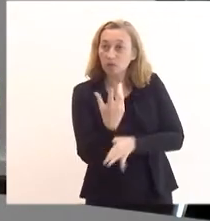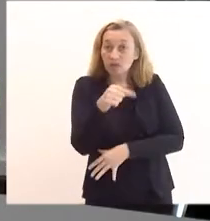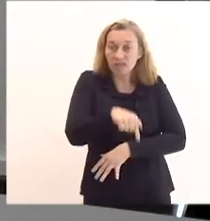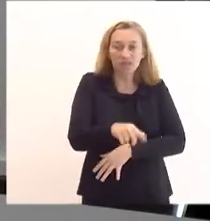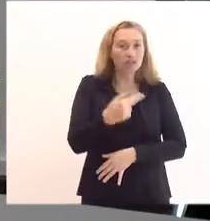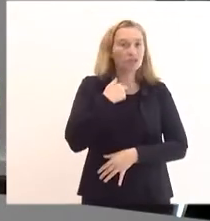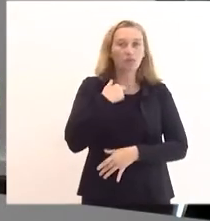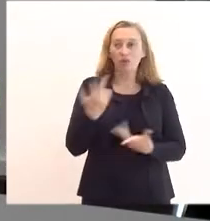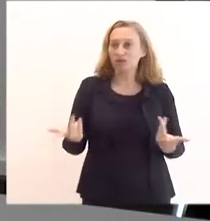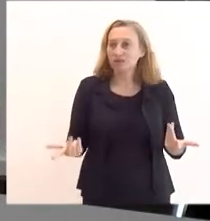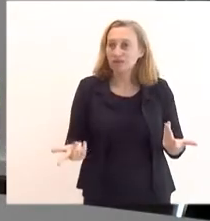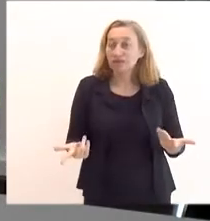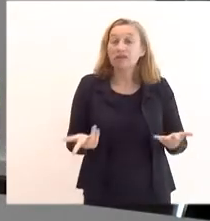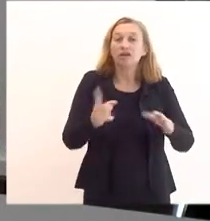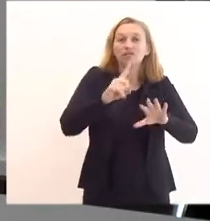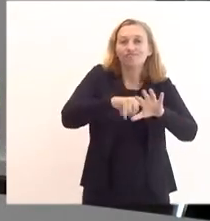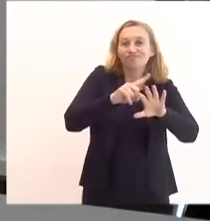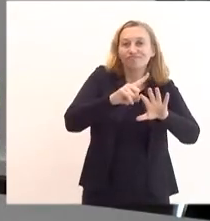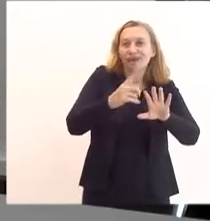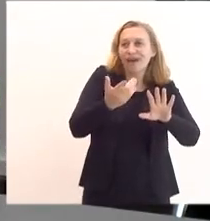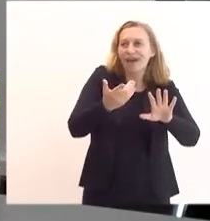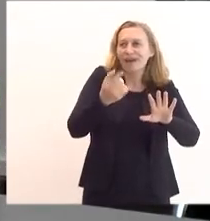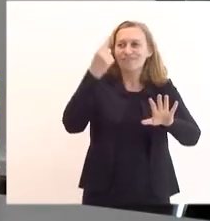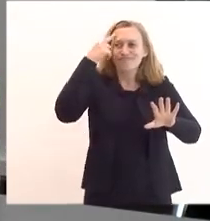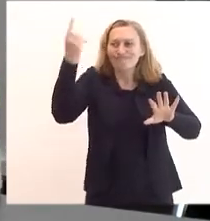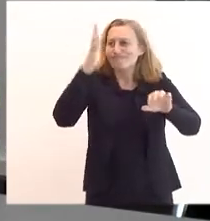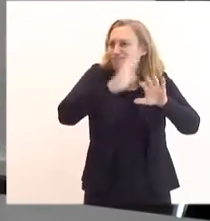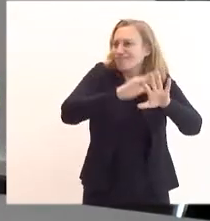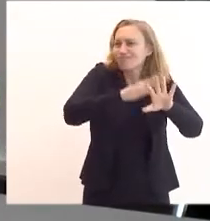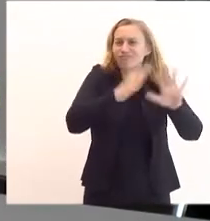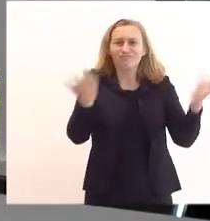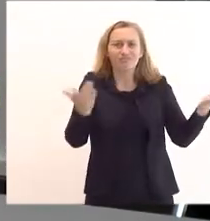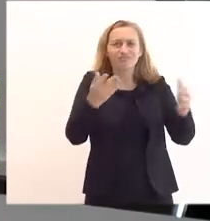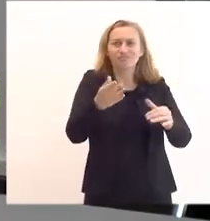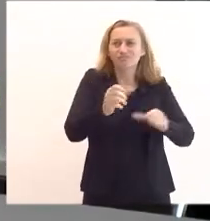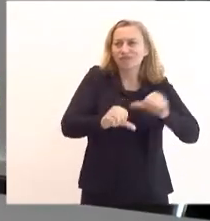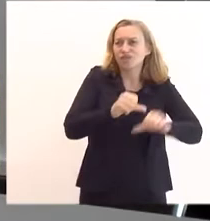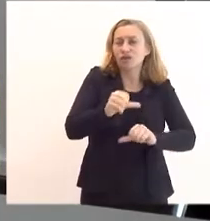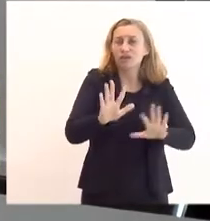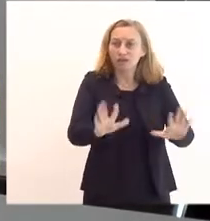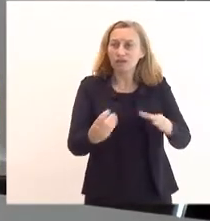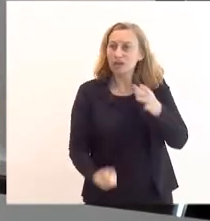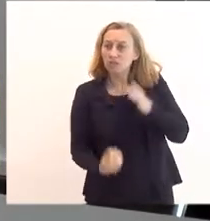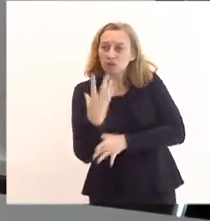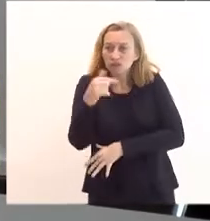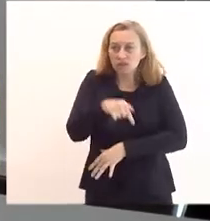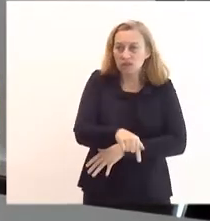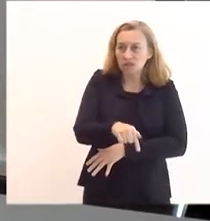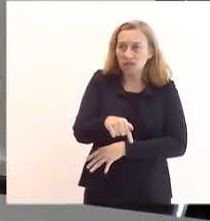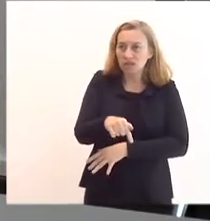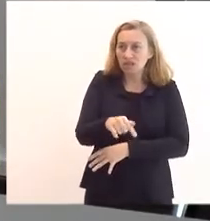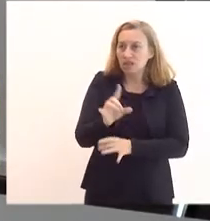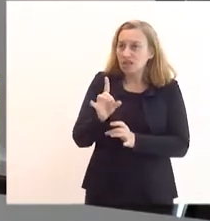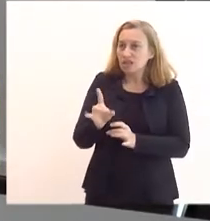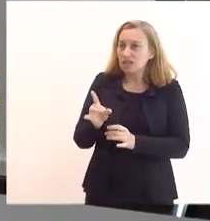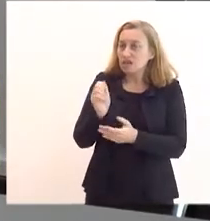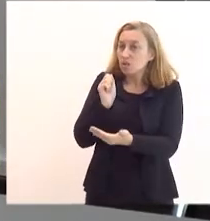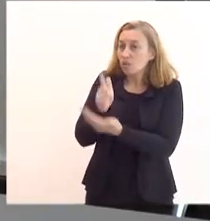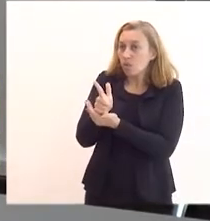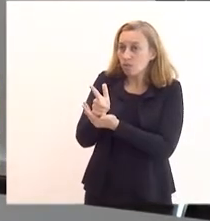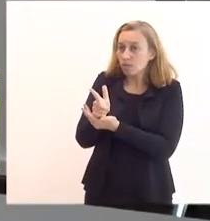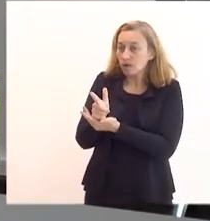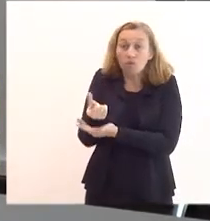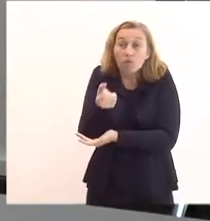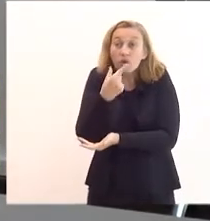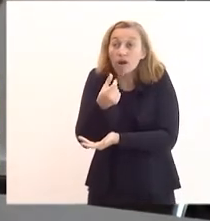questão ideológica, uma questão que é de saúde. Então, o que acontece? Ao invés de produzir aqui, se importa um medicamento, deputado